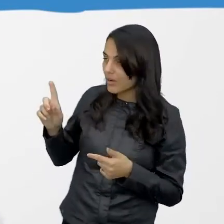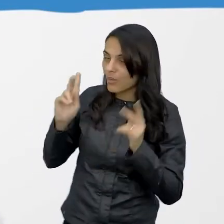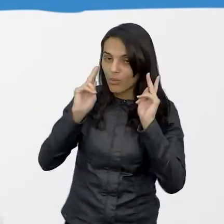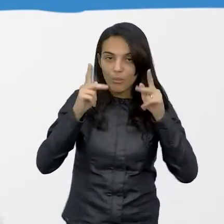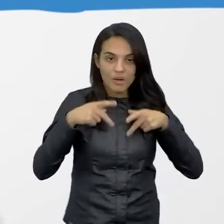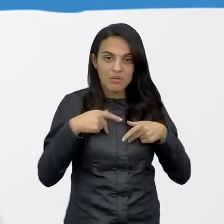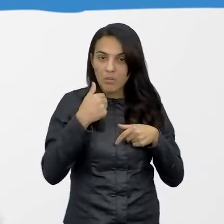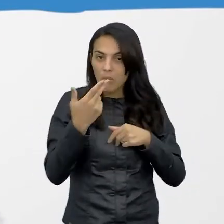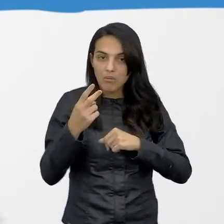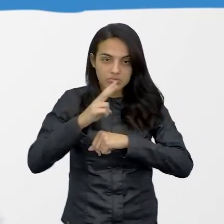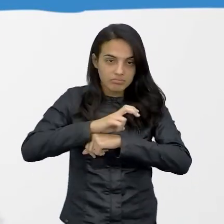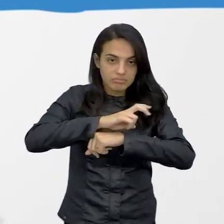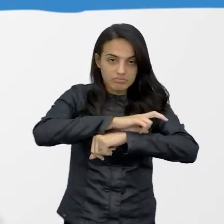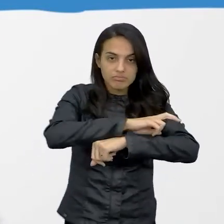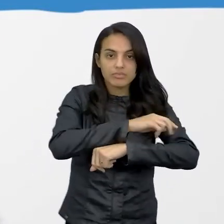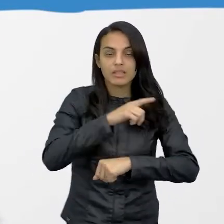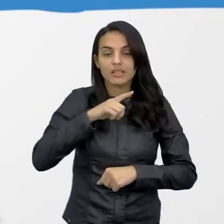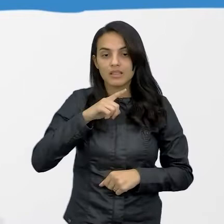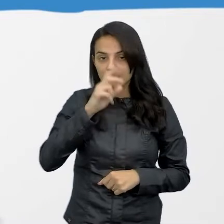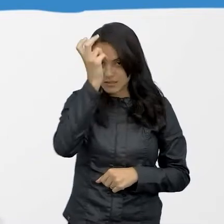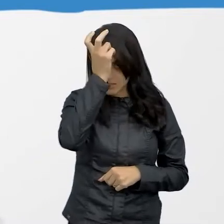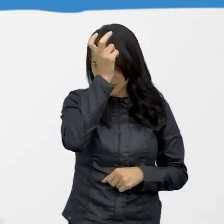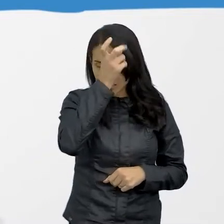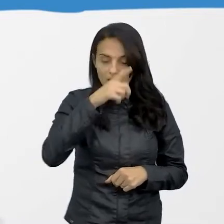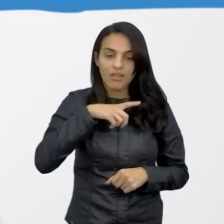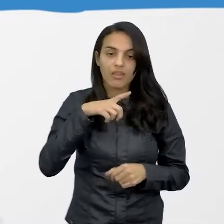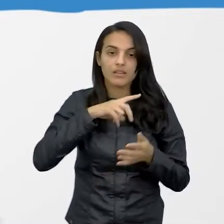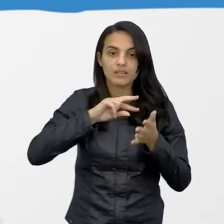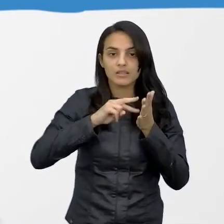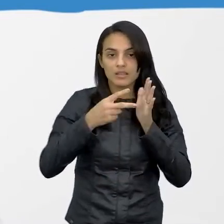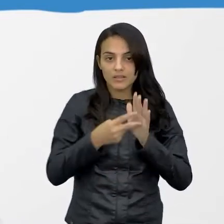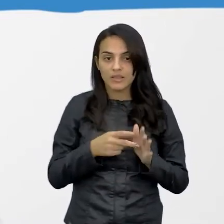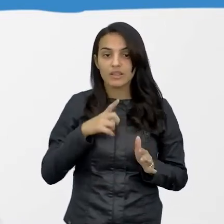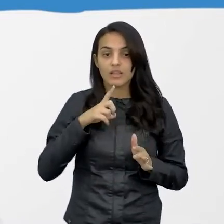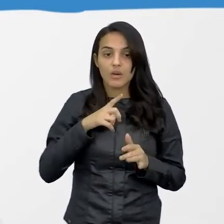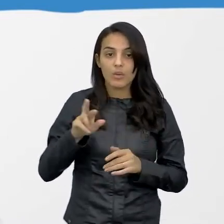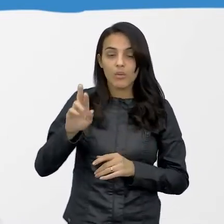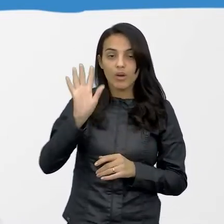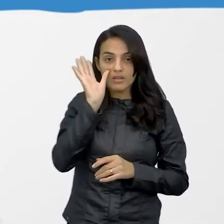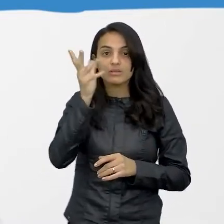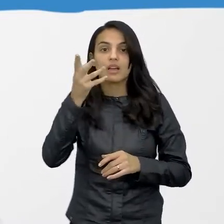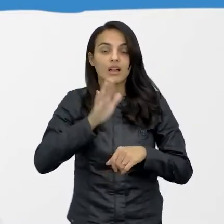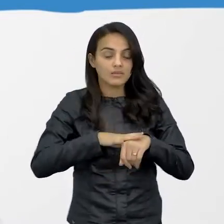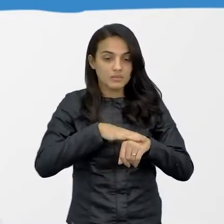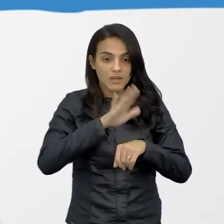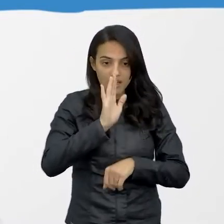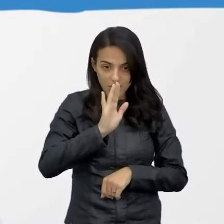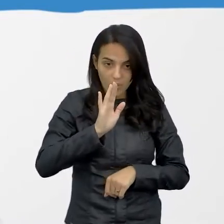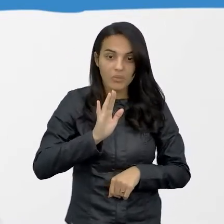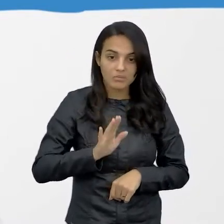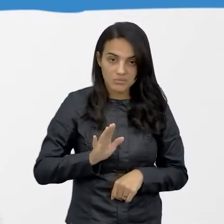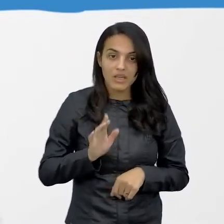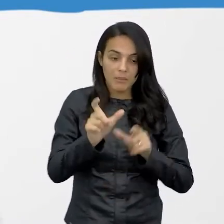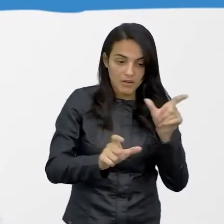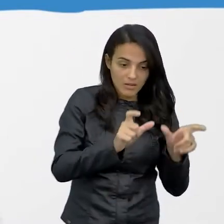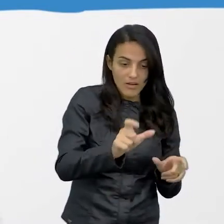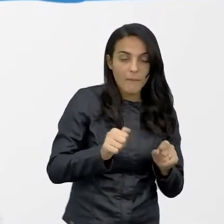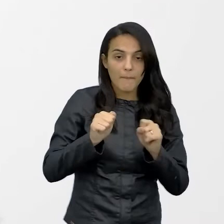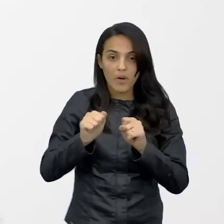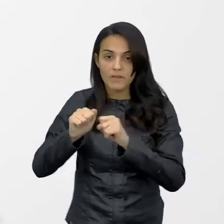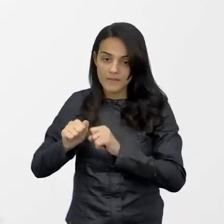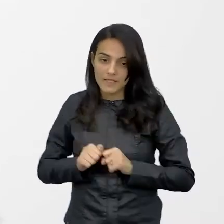e insetos, resultando em sinergias que significa que o resultado será muito maior daquele que indivíduos poderiam realizar de